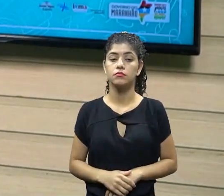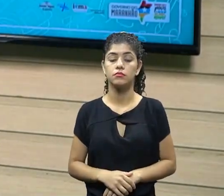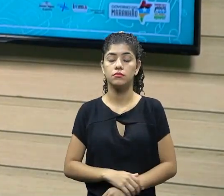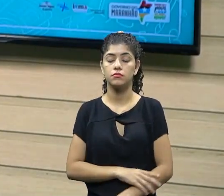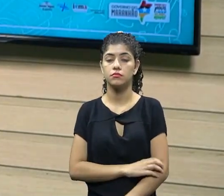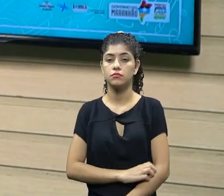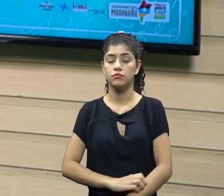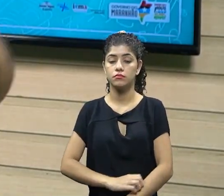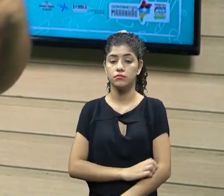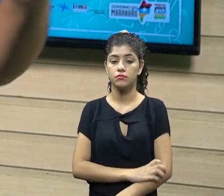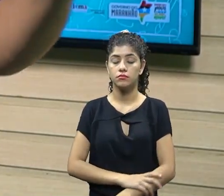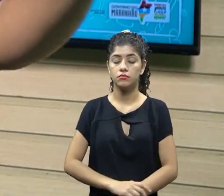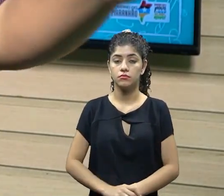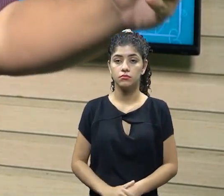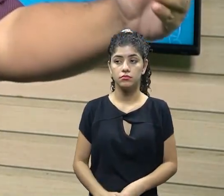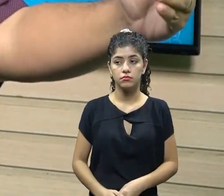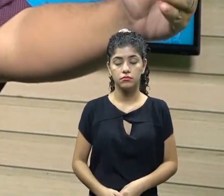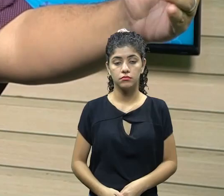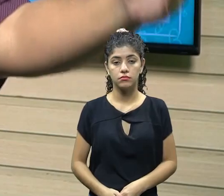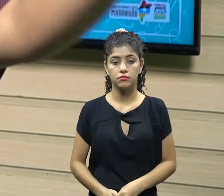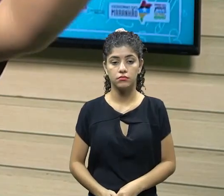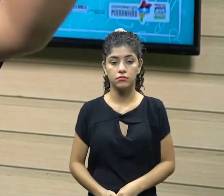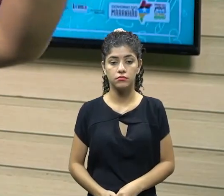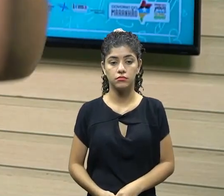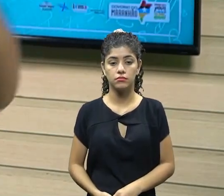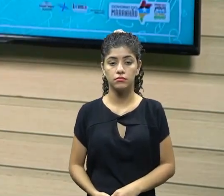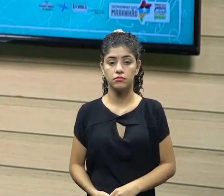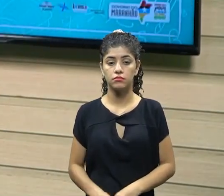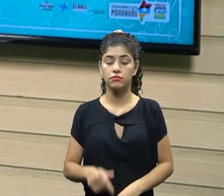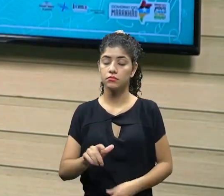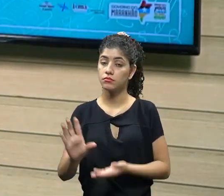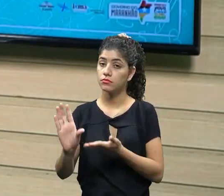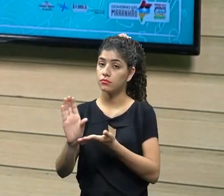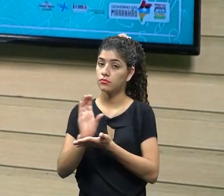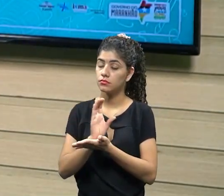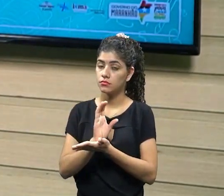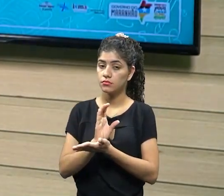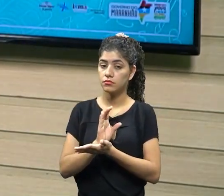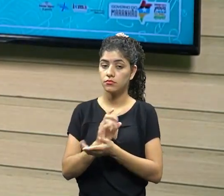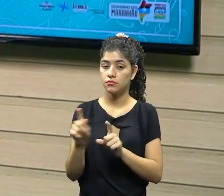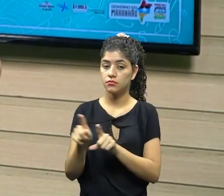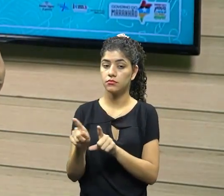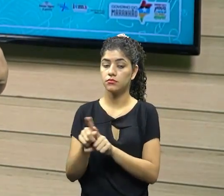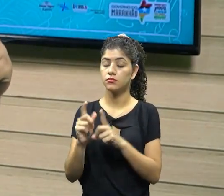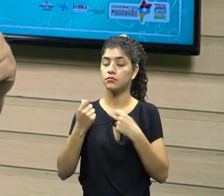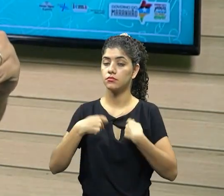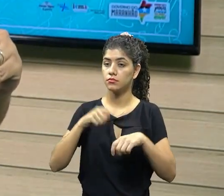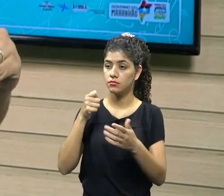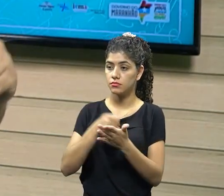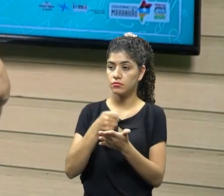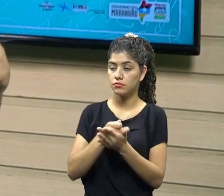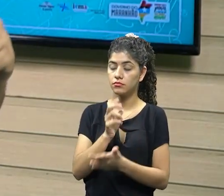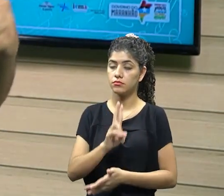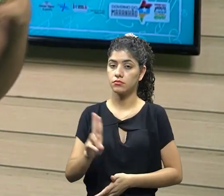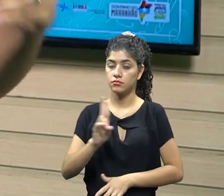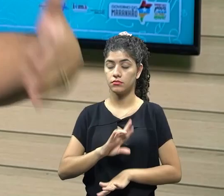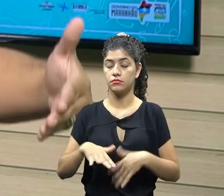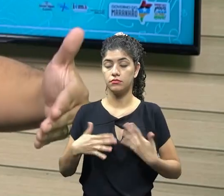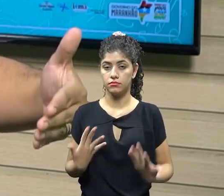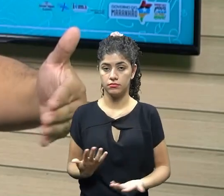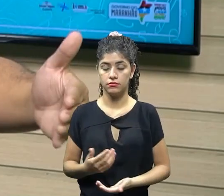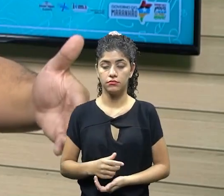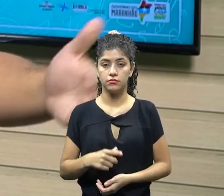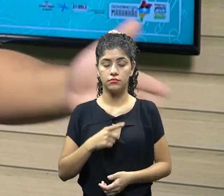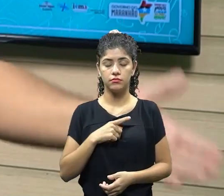levar quanto você vai receber e quanto você vai pagar. Às vezes você tem ainda despesas